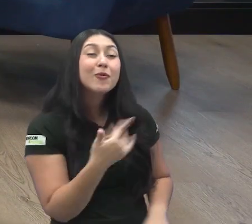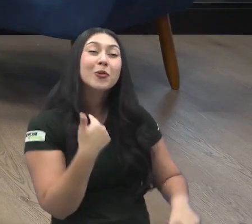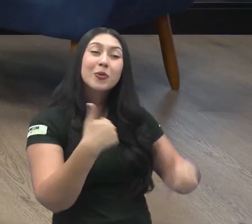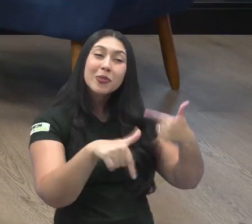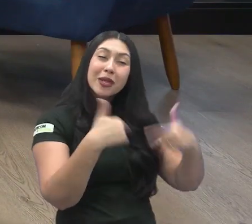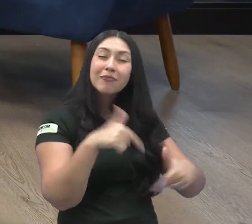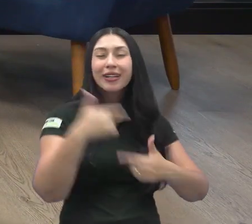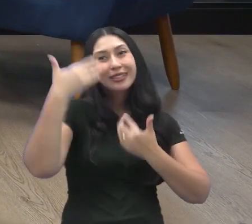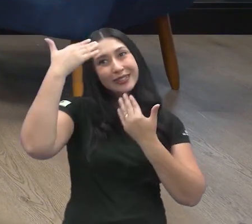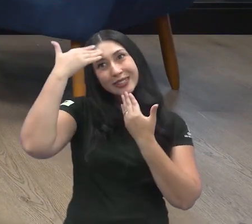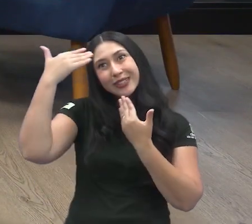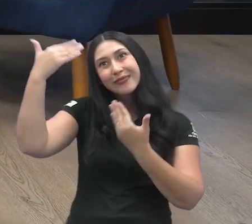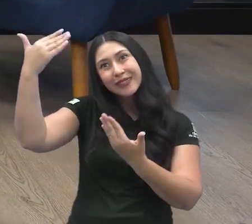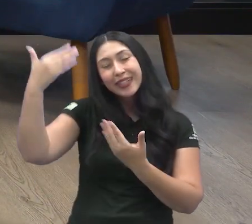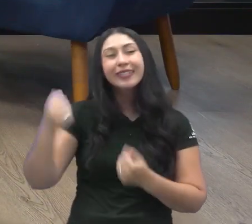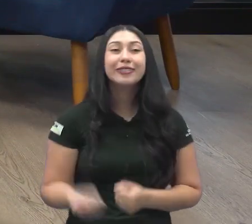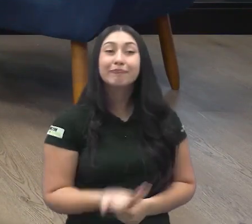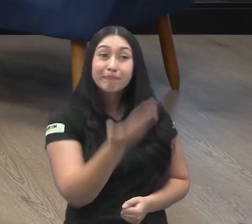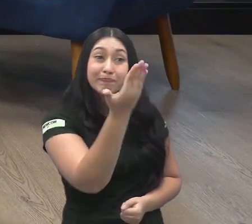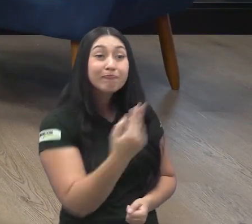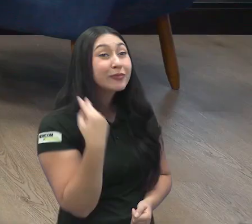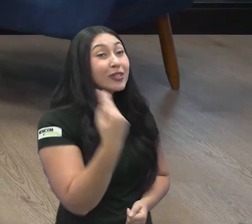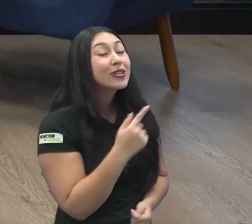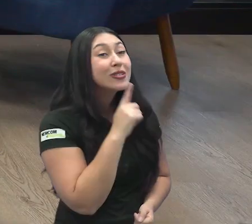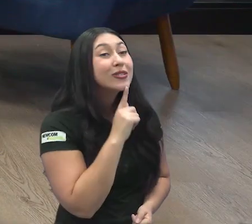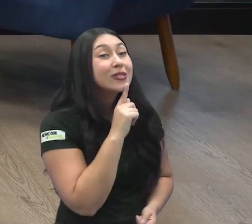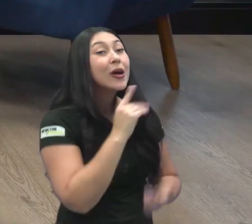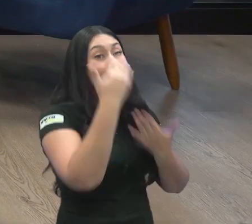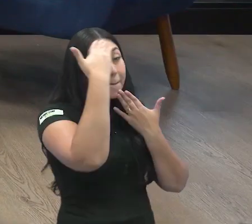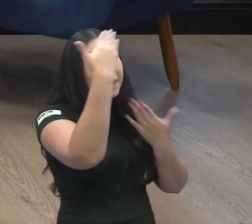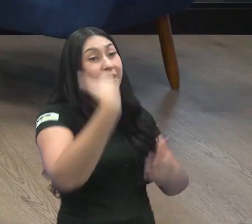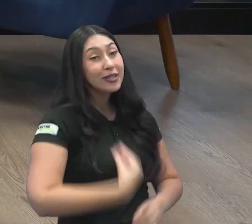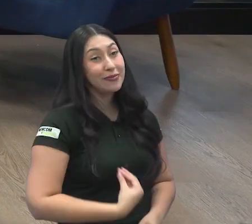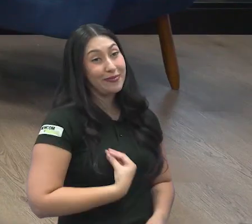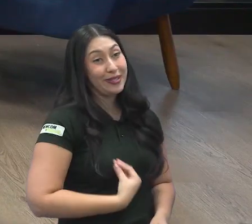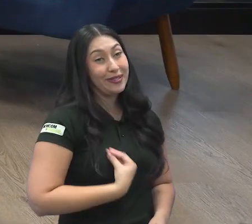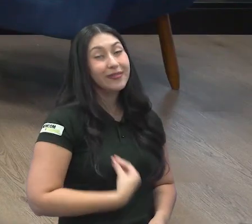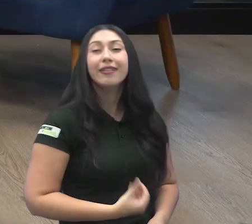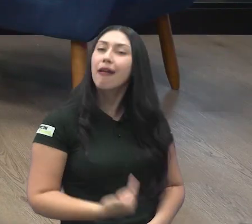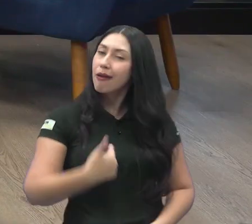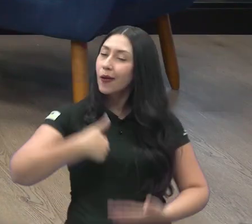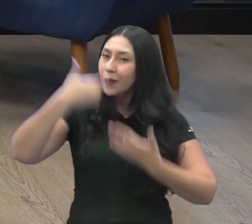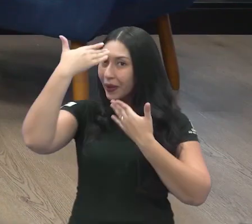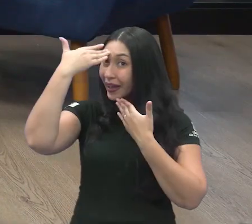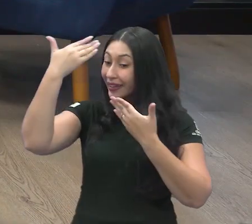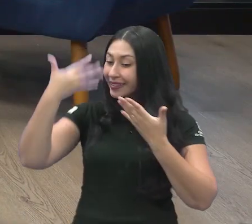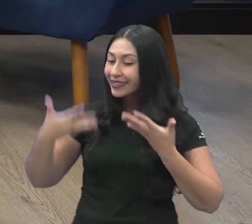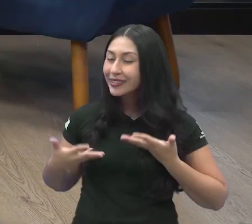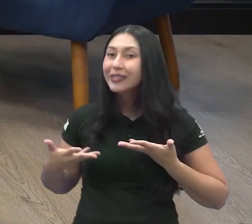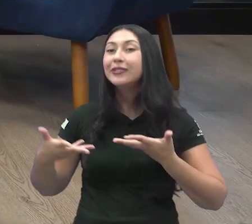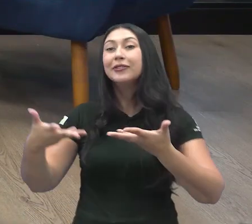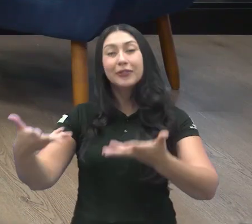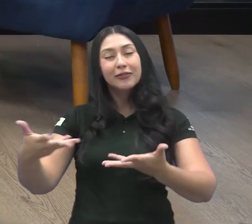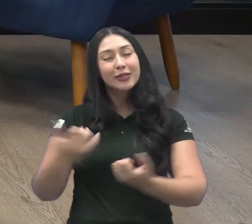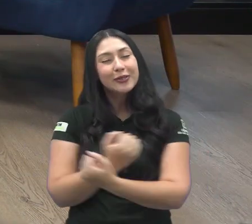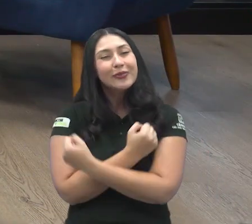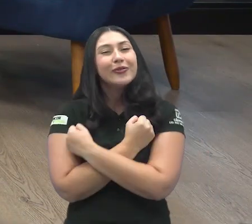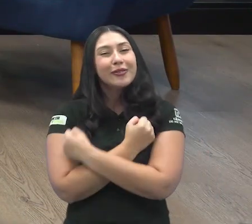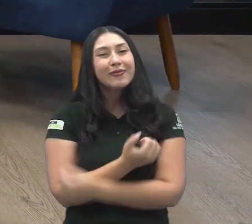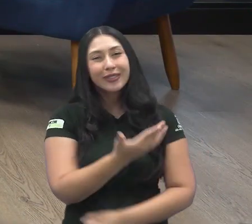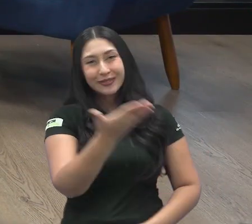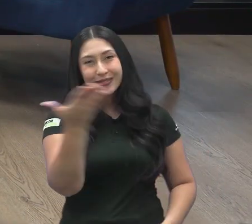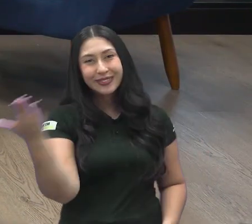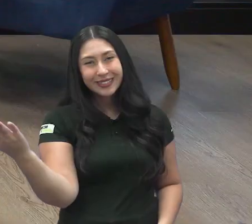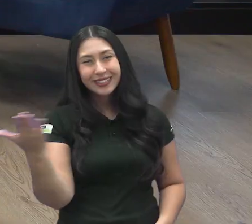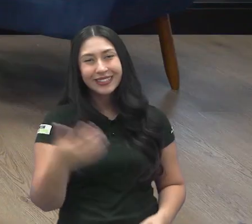trabalho então para você. Obrigado. Vereador Sérgio Camargo, muito obrigada pela sua presença aqui no programa. Eu que agradeço aí o convite e um